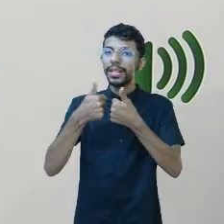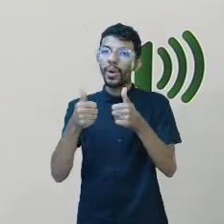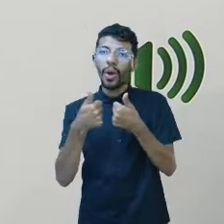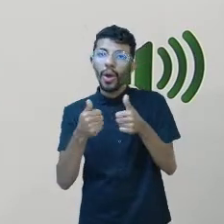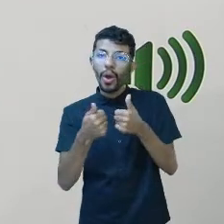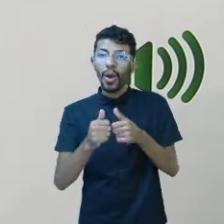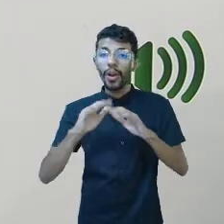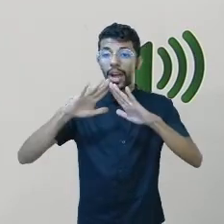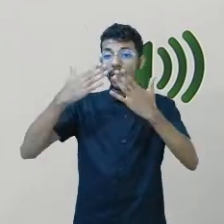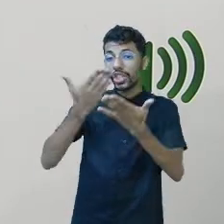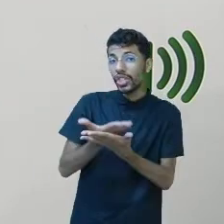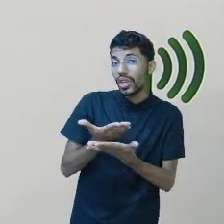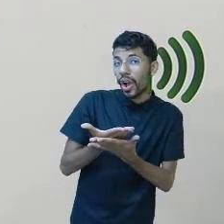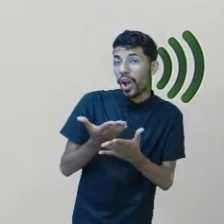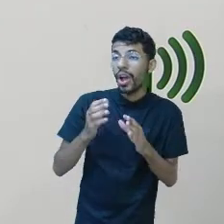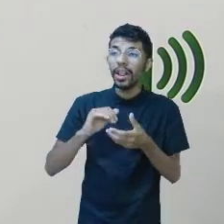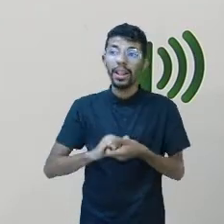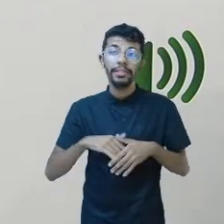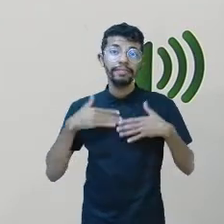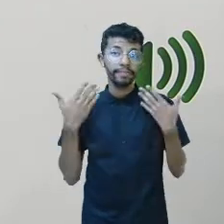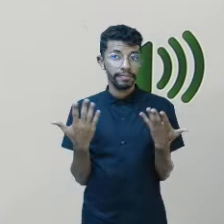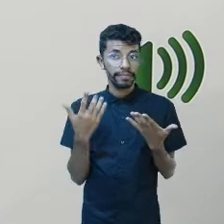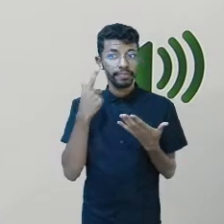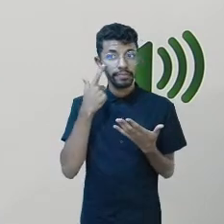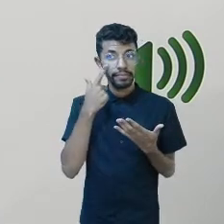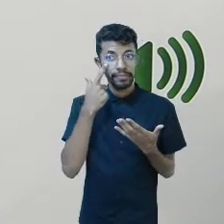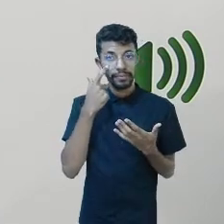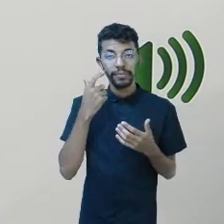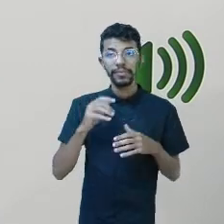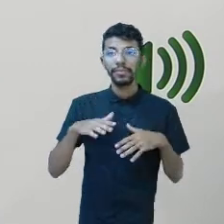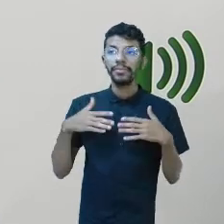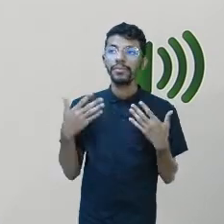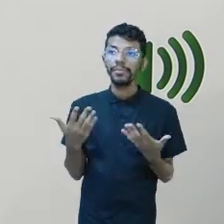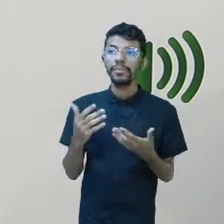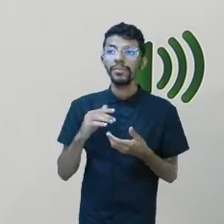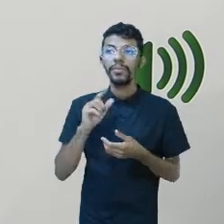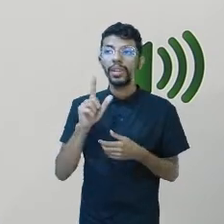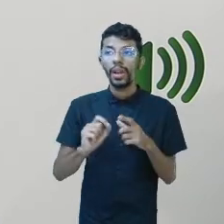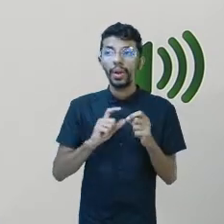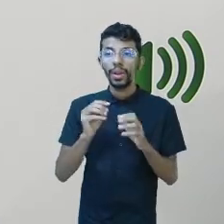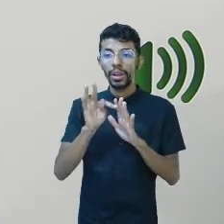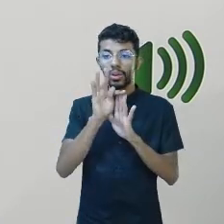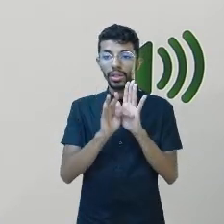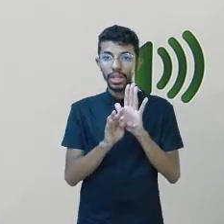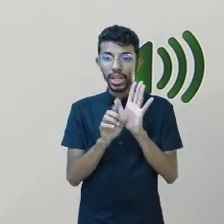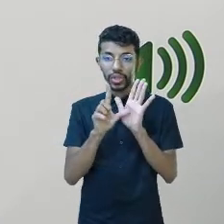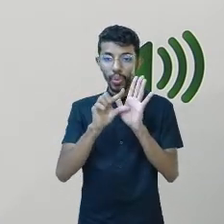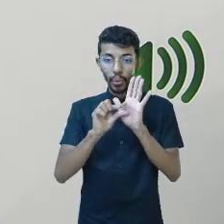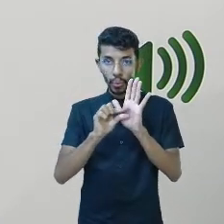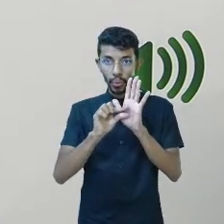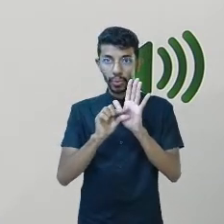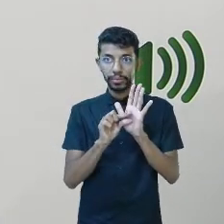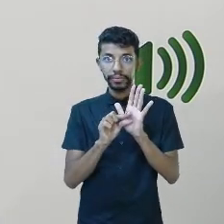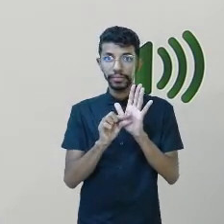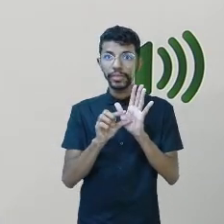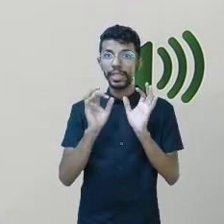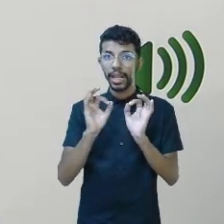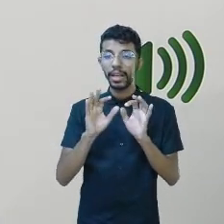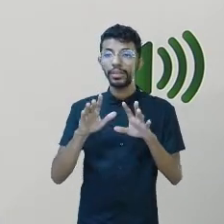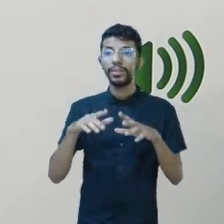ônibus, foi na escola. Então veja que apesar de ser um texto curto,